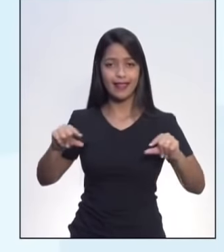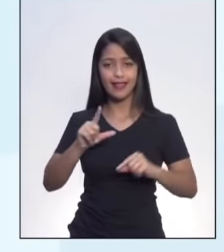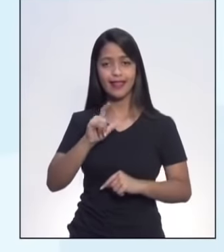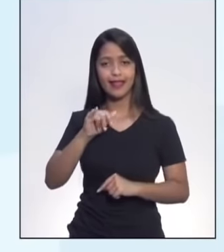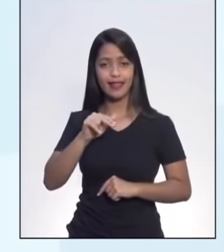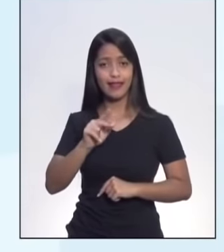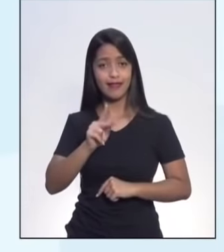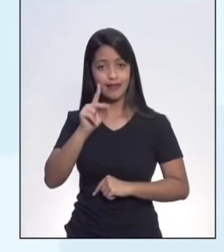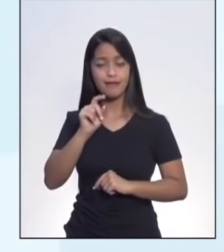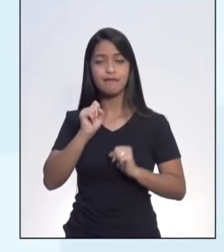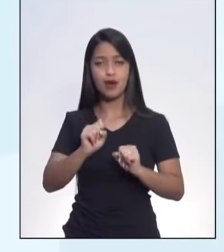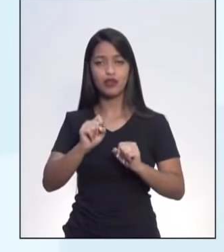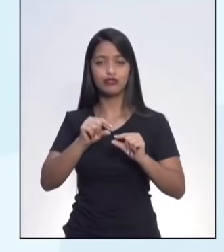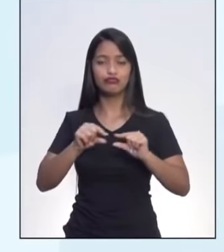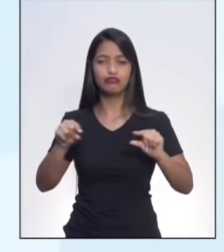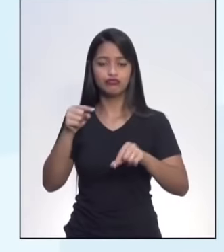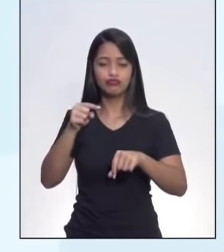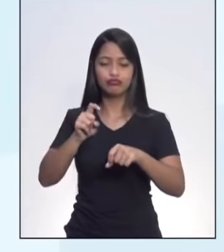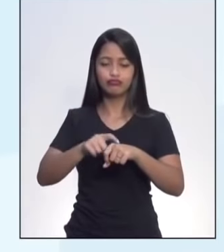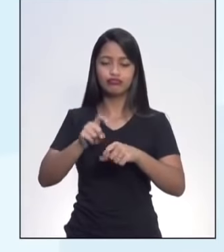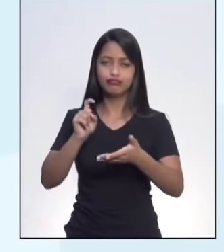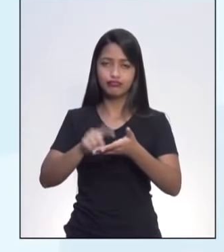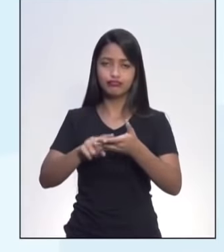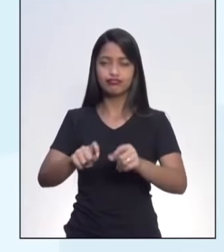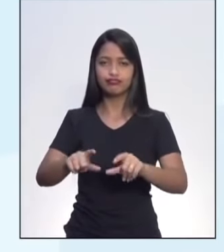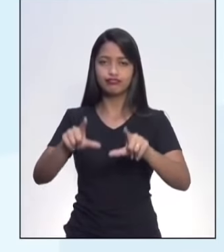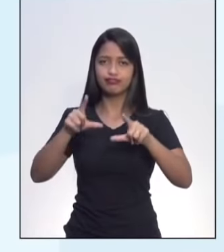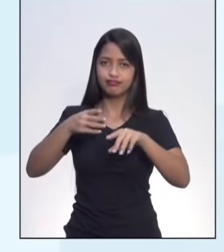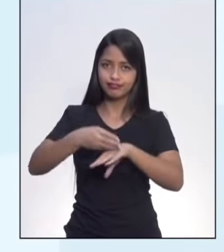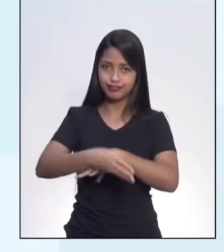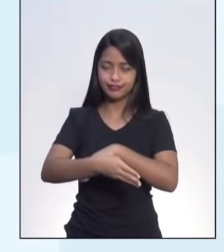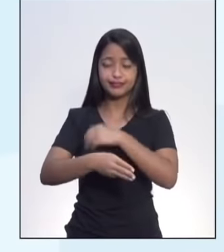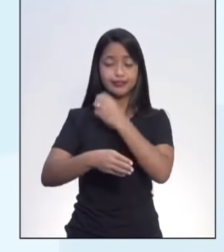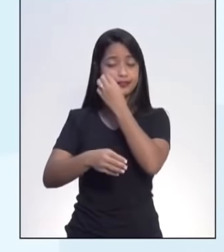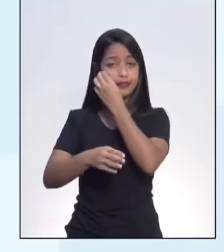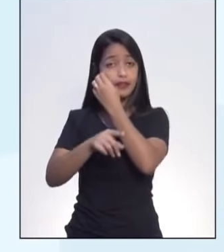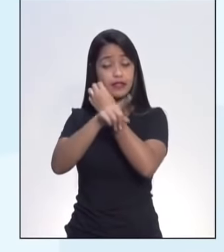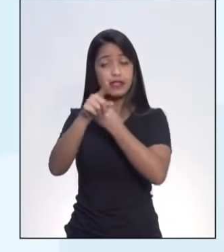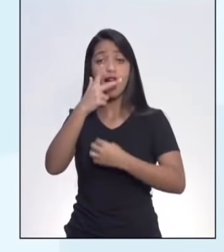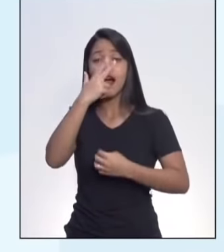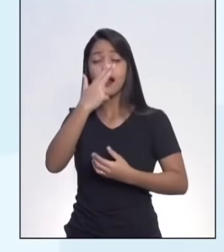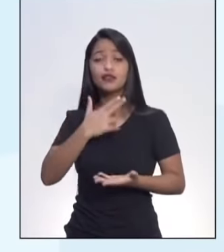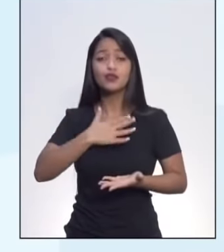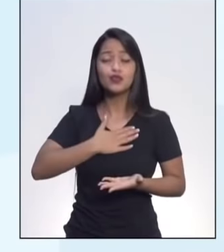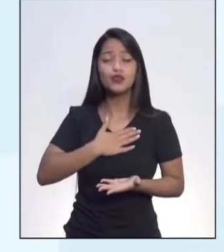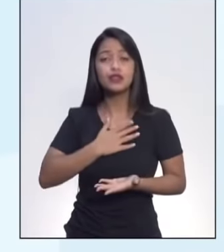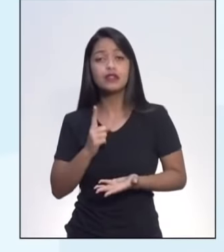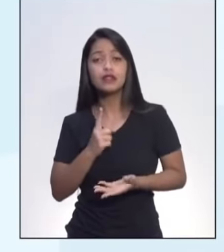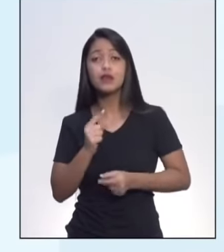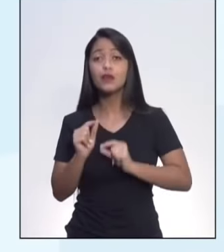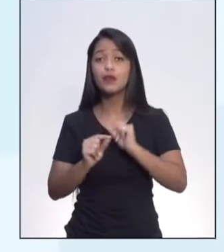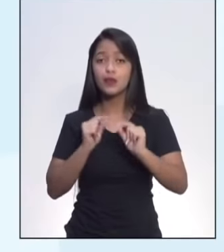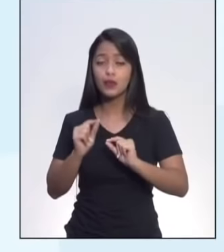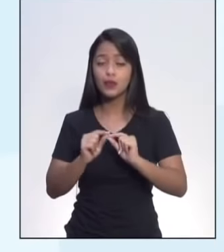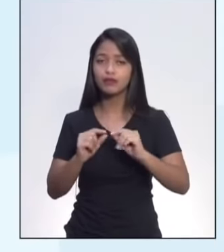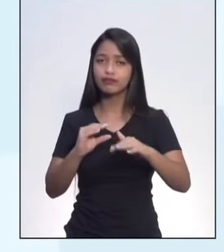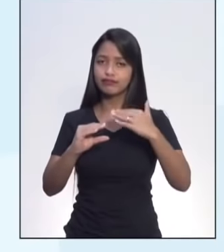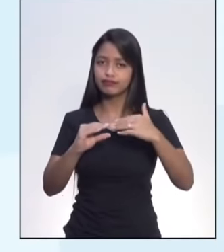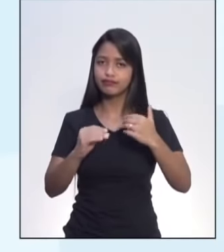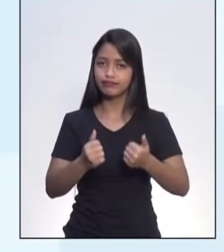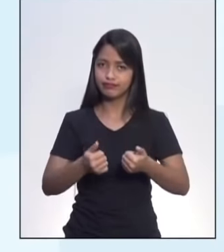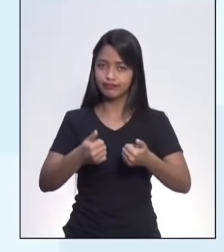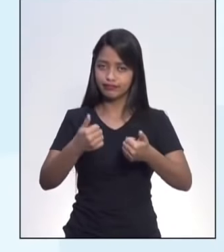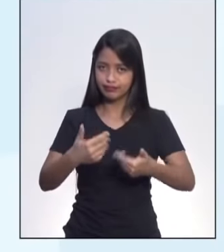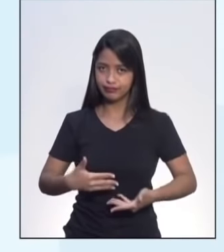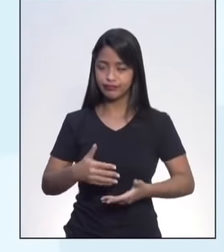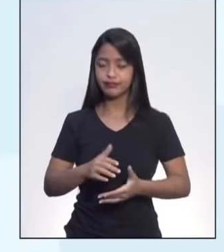Então, coloquem realmente o que vocês acharam, mas lembrem que a gente precisa considerar